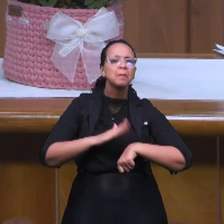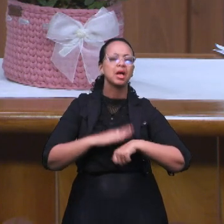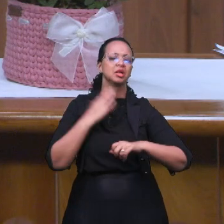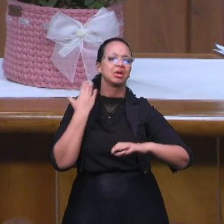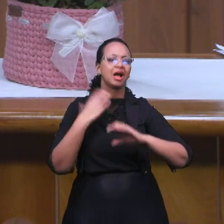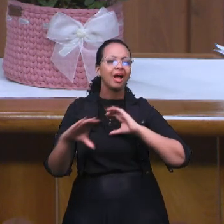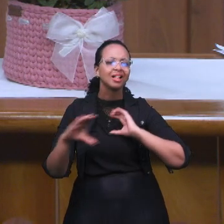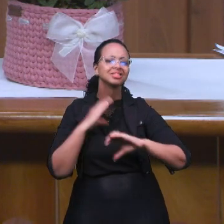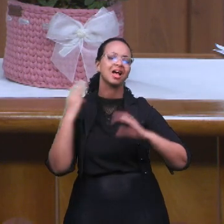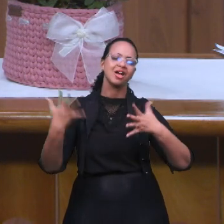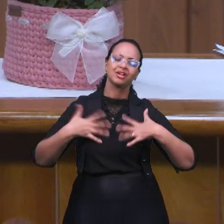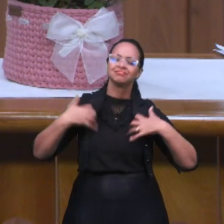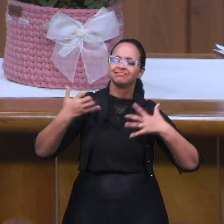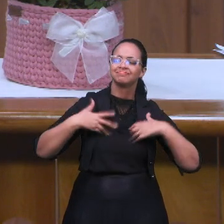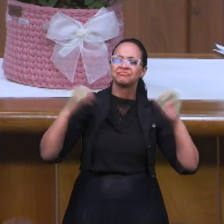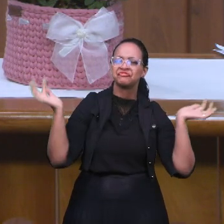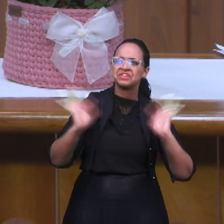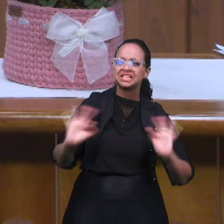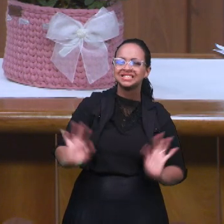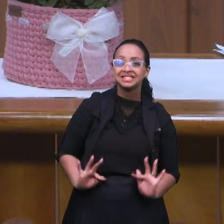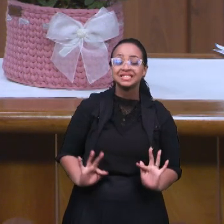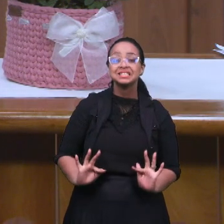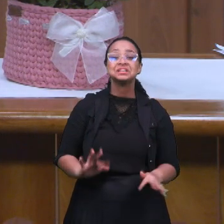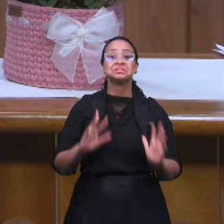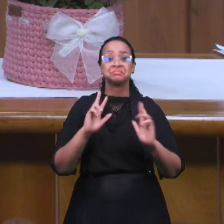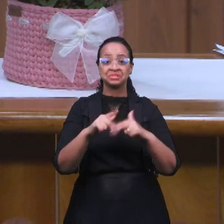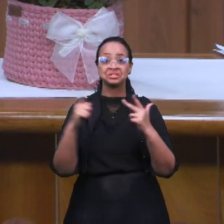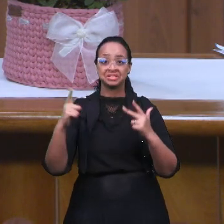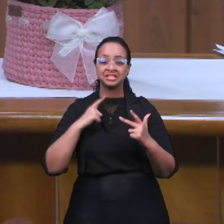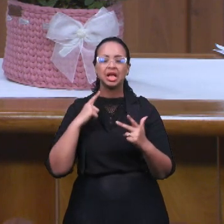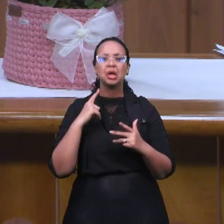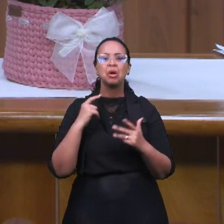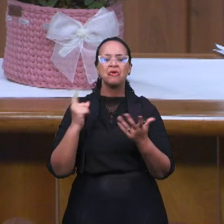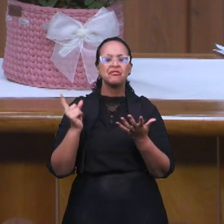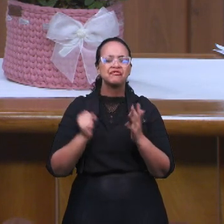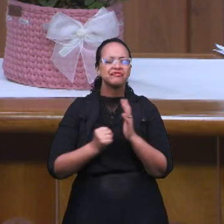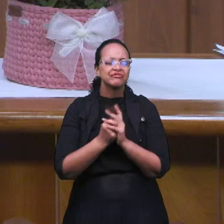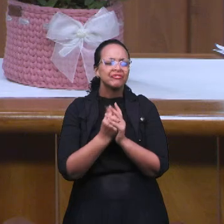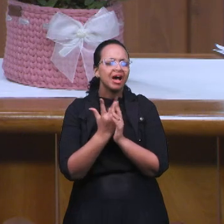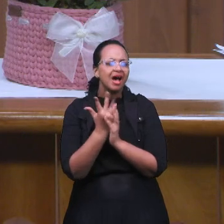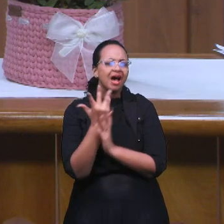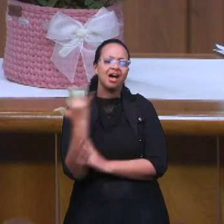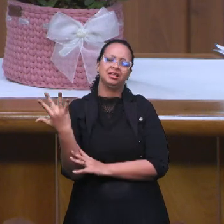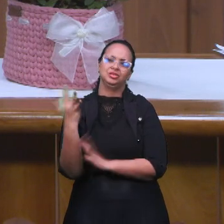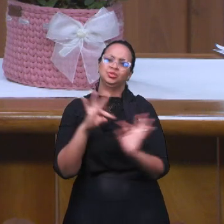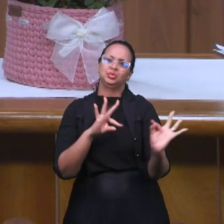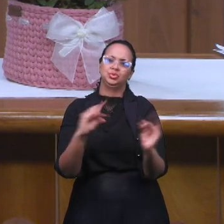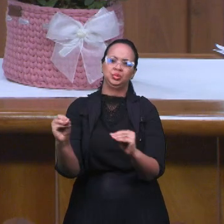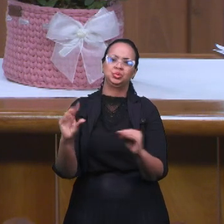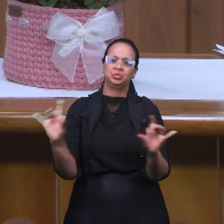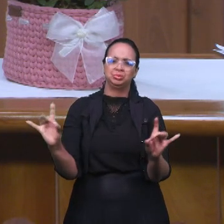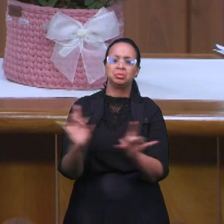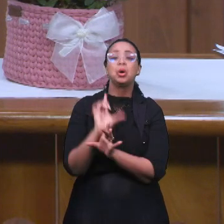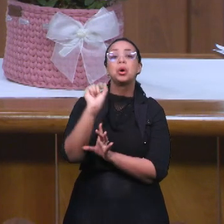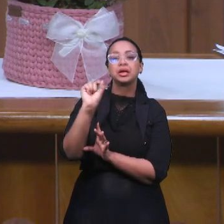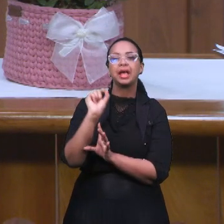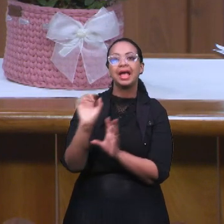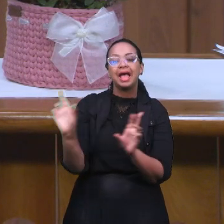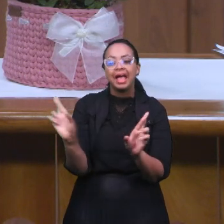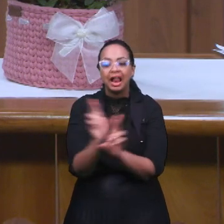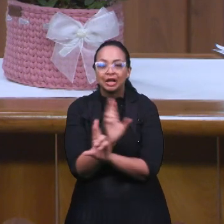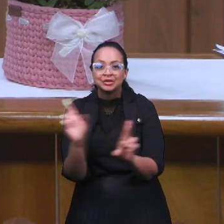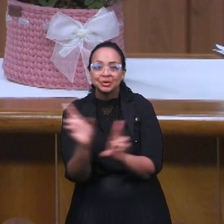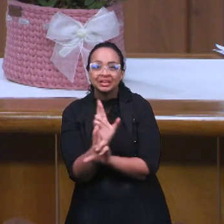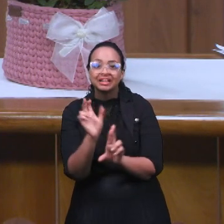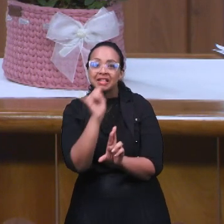de coisas, é um conjunto onde tudo está relacionado com palavras, com verbos. Por exemplo, o